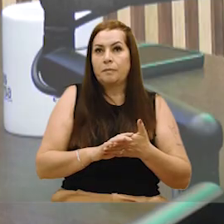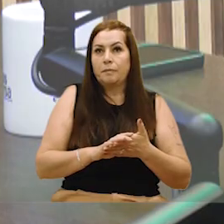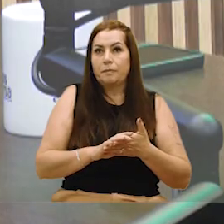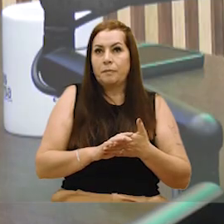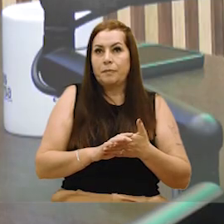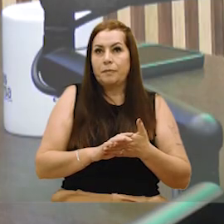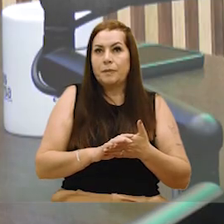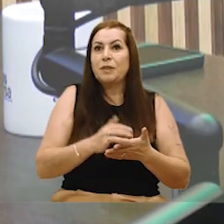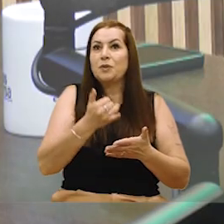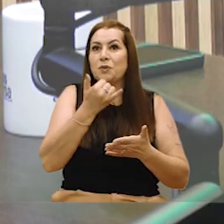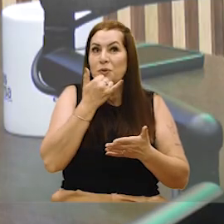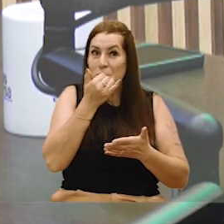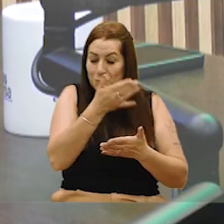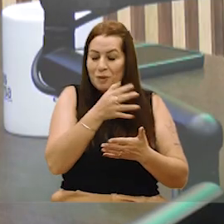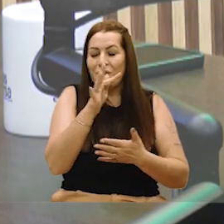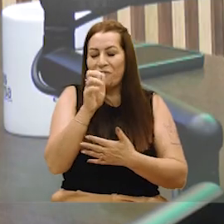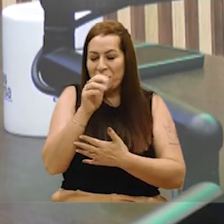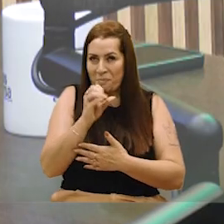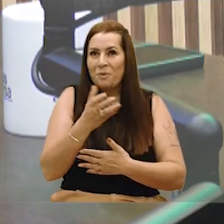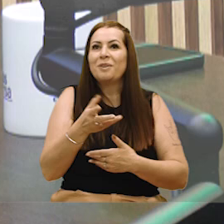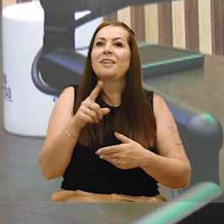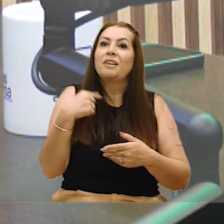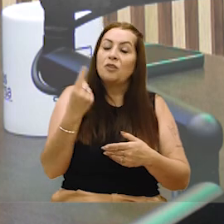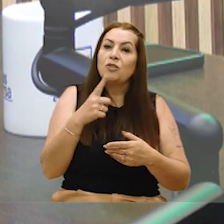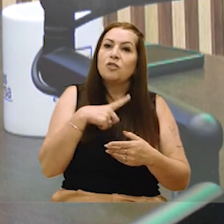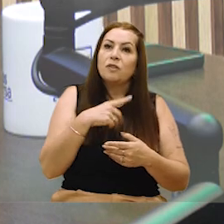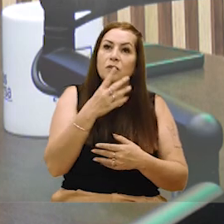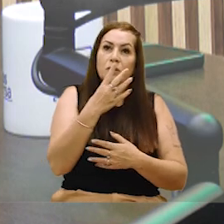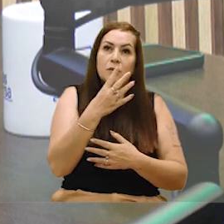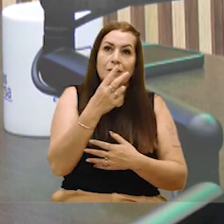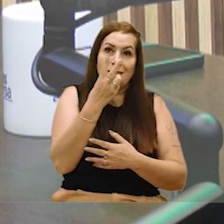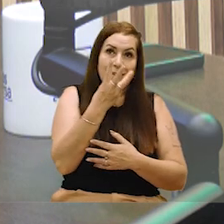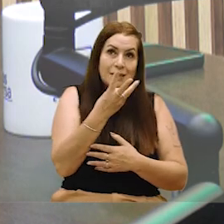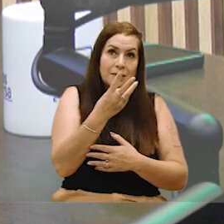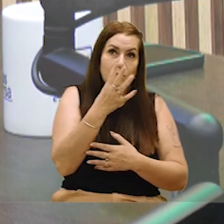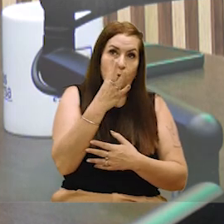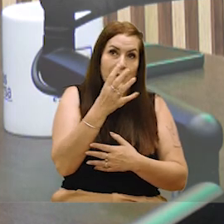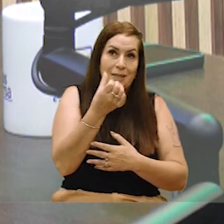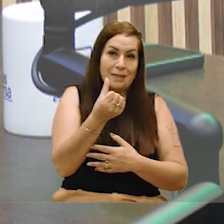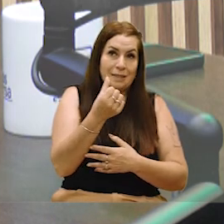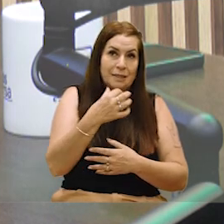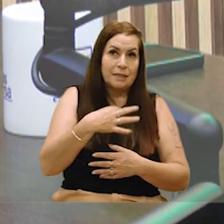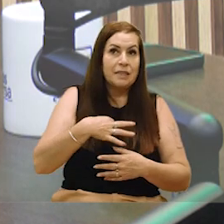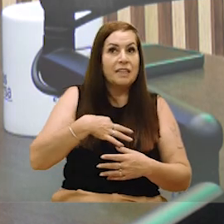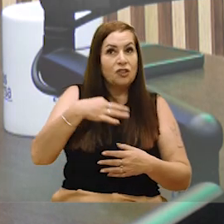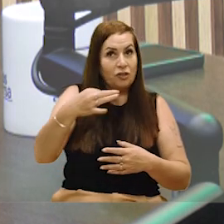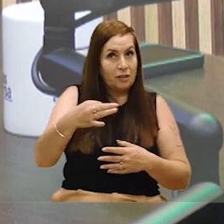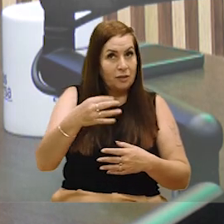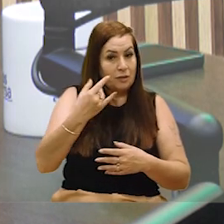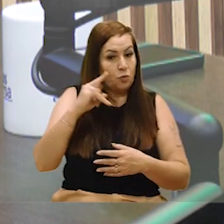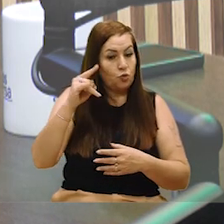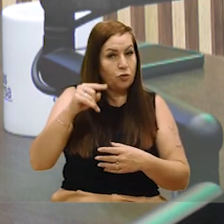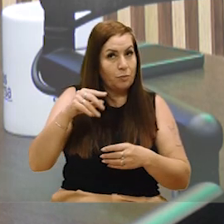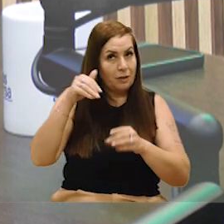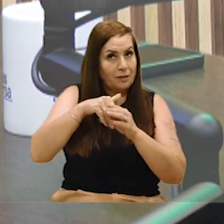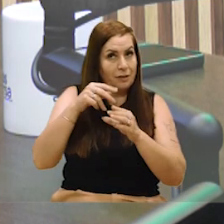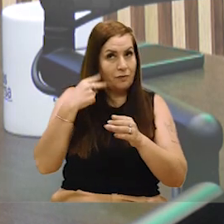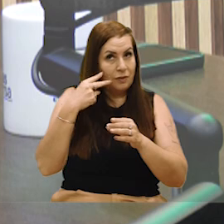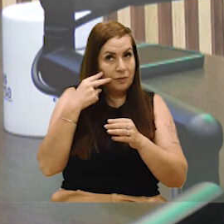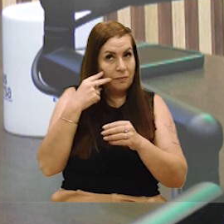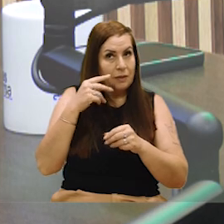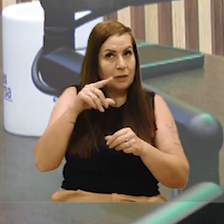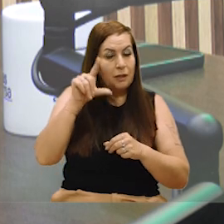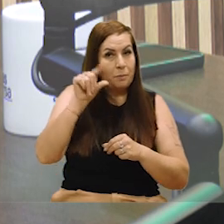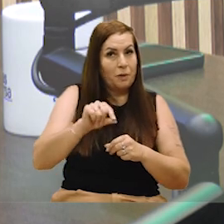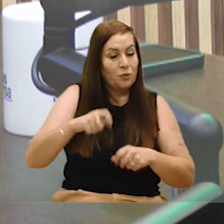Rogério, desculpa, Fábio, nós tivemos 346 candidatos nessa última eleição de vereador.